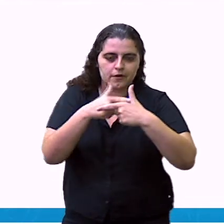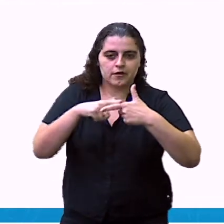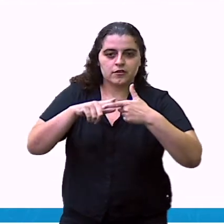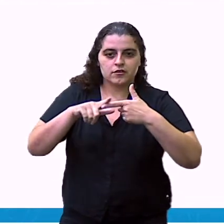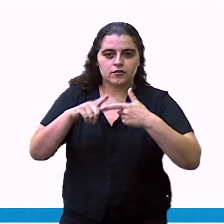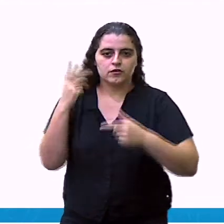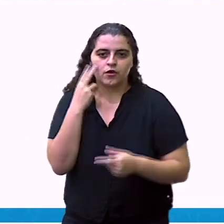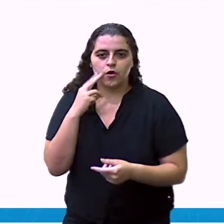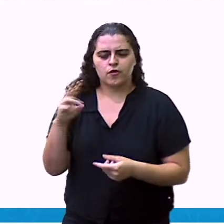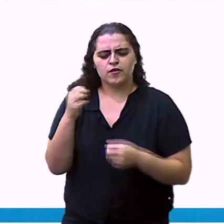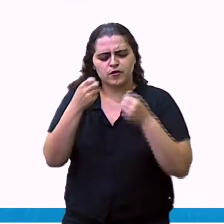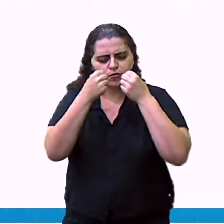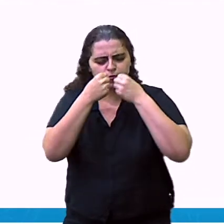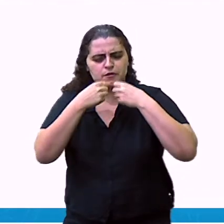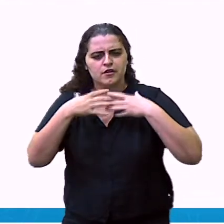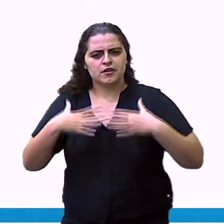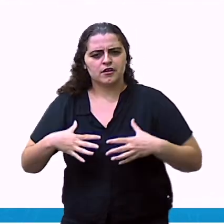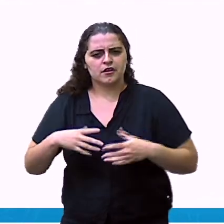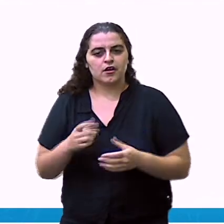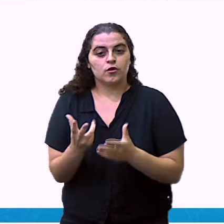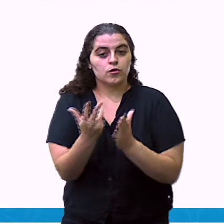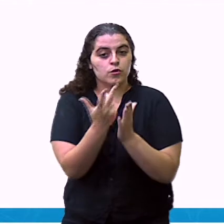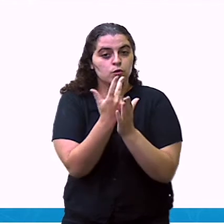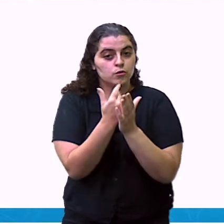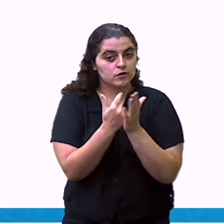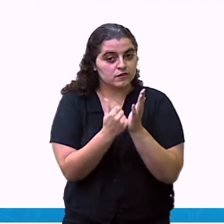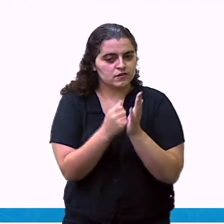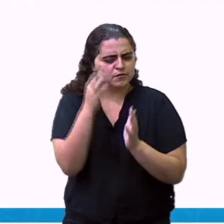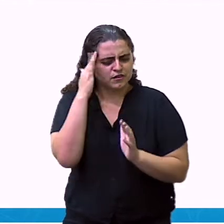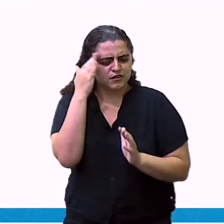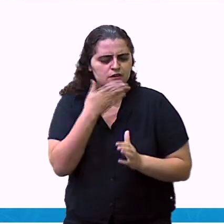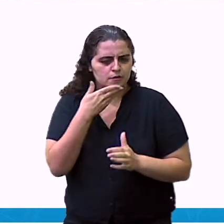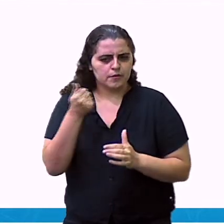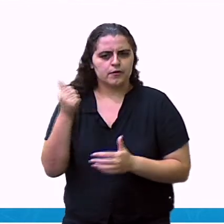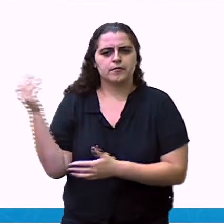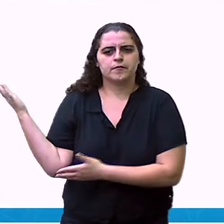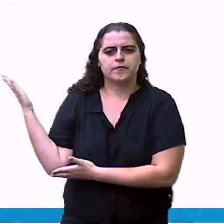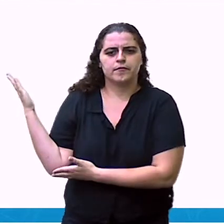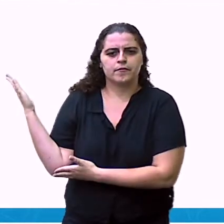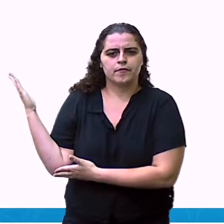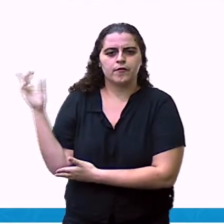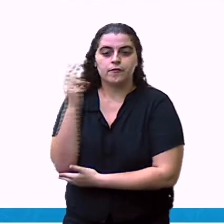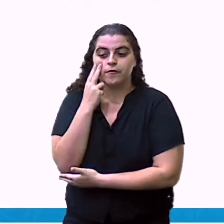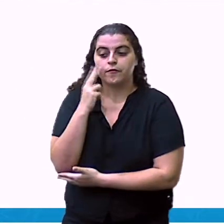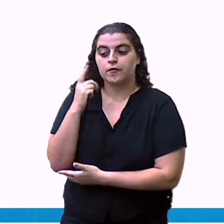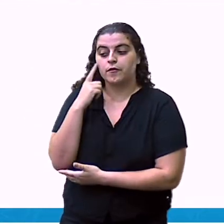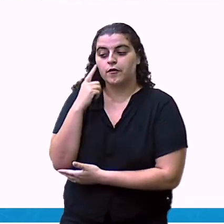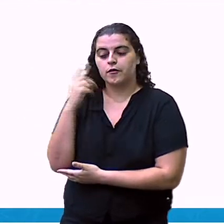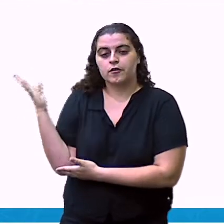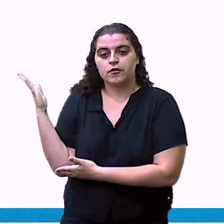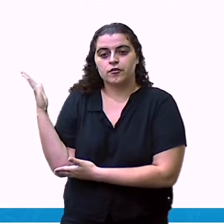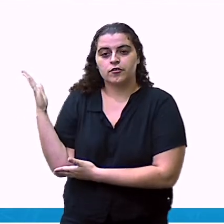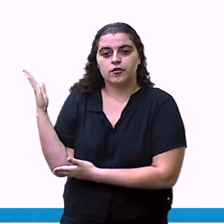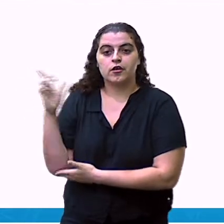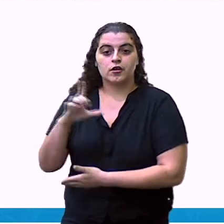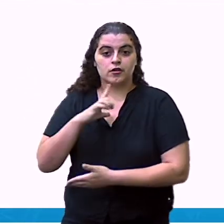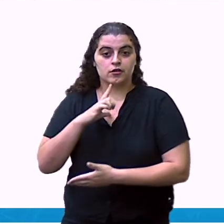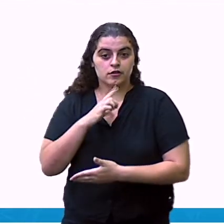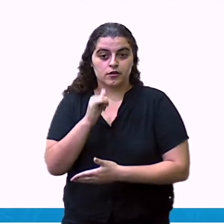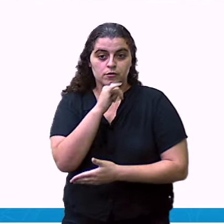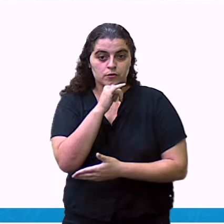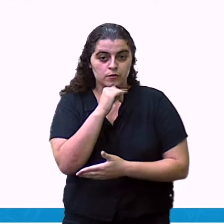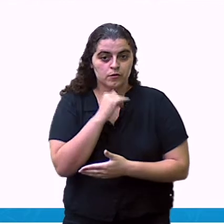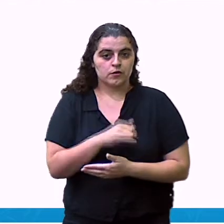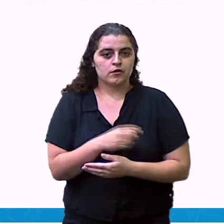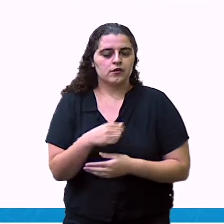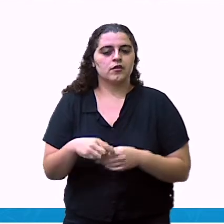todo. Vamos explicar sempre com desenho o número para que você possa entender melhor. Então veja só, eu tenho aqui um desenho que